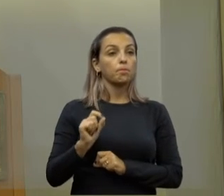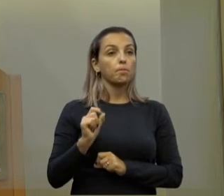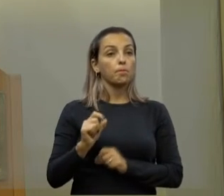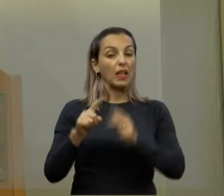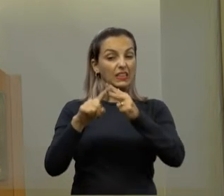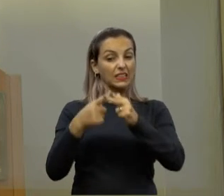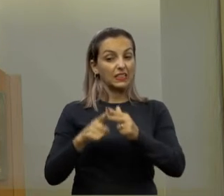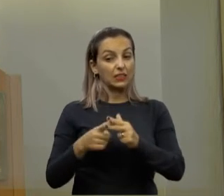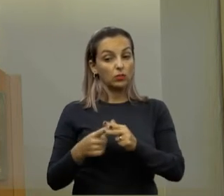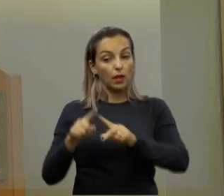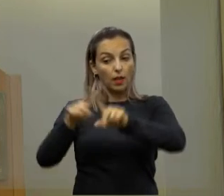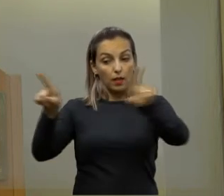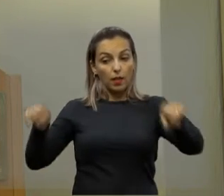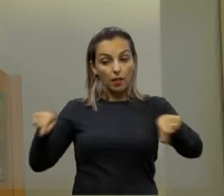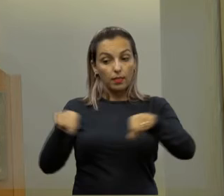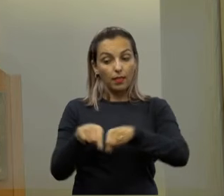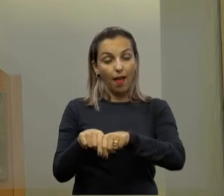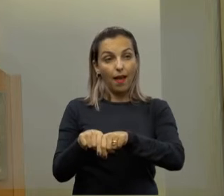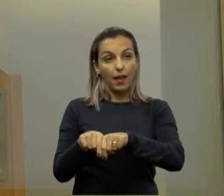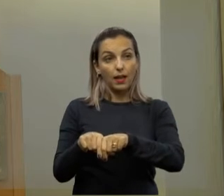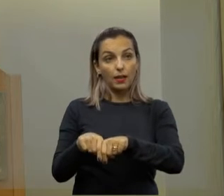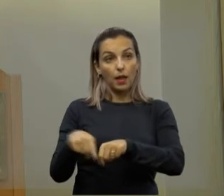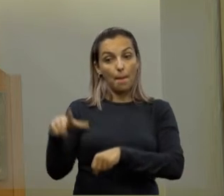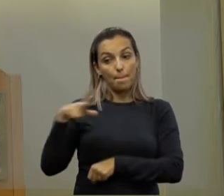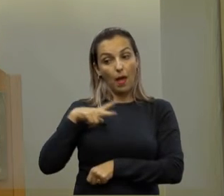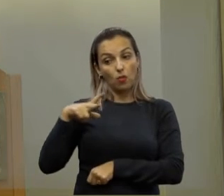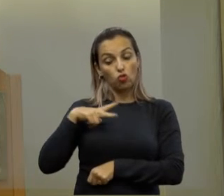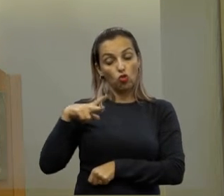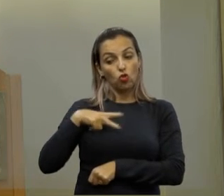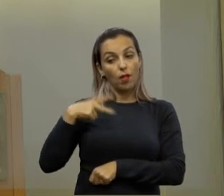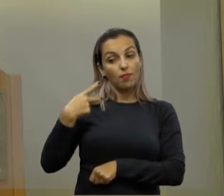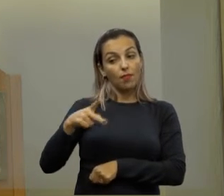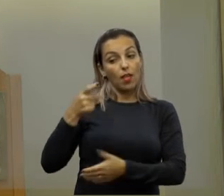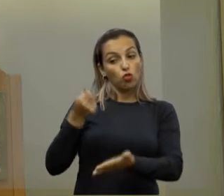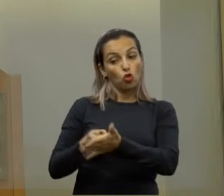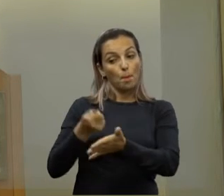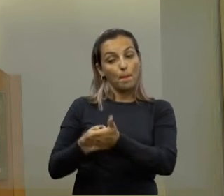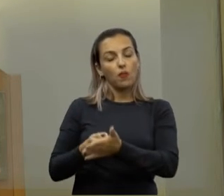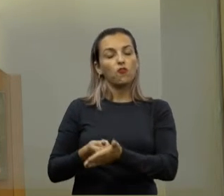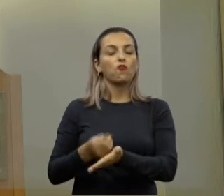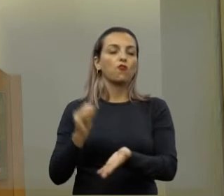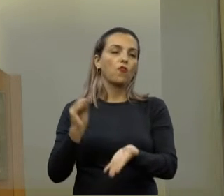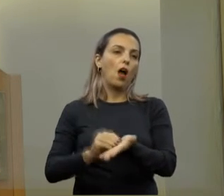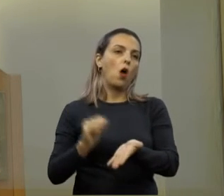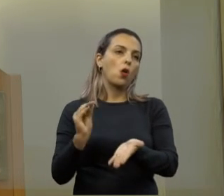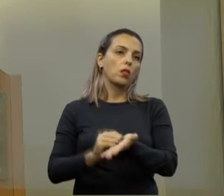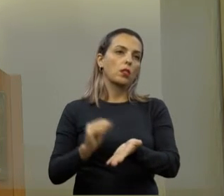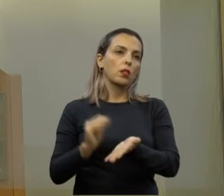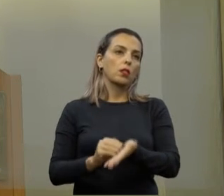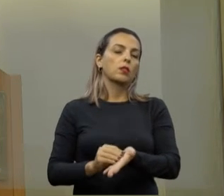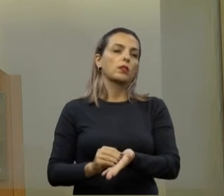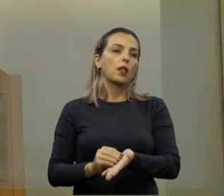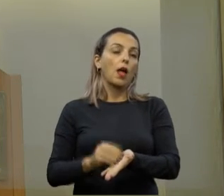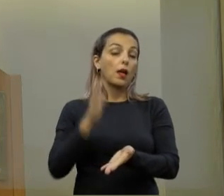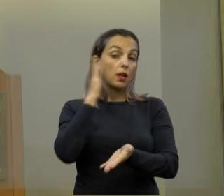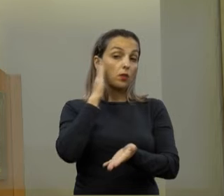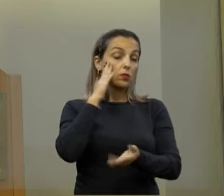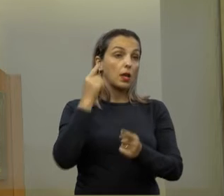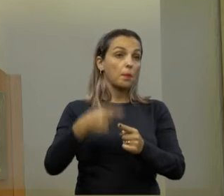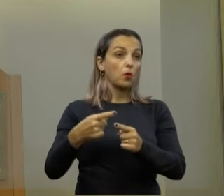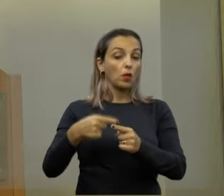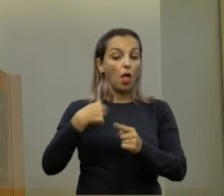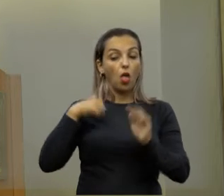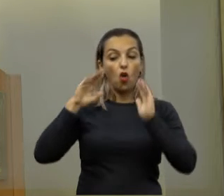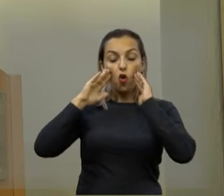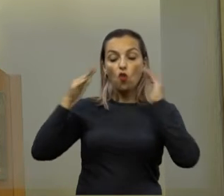zeladoria para terrenos de proprietários particulares eu sei porque essa é uma área de atuação muito forte que eu